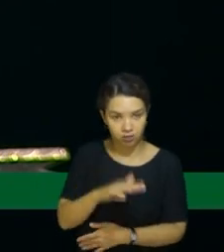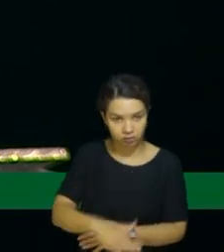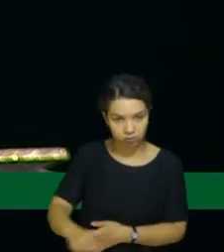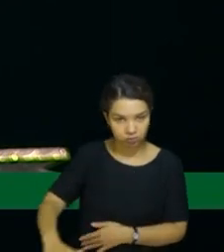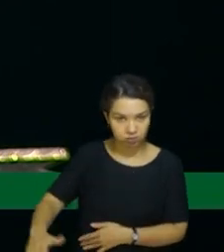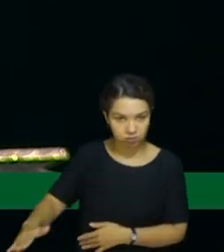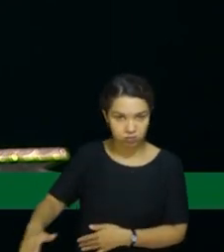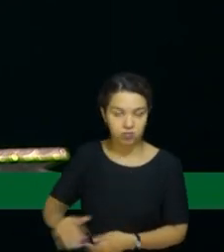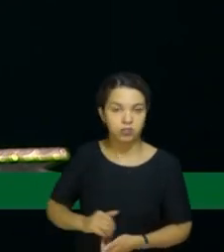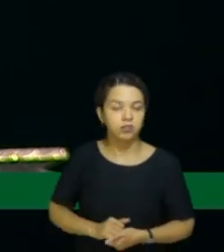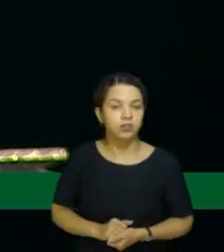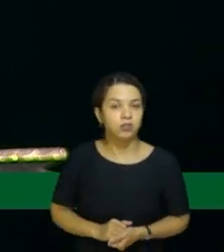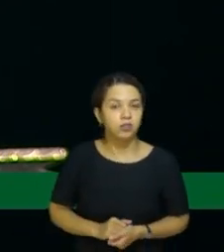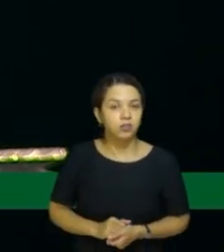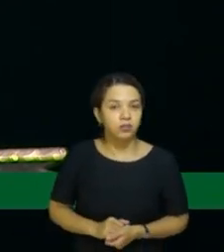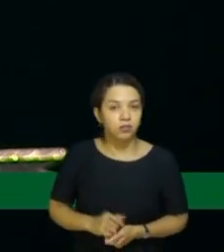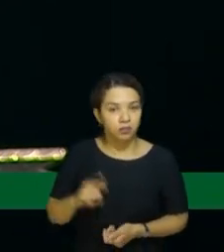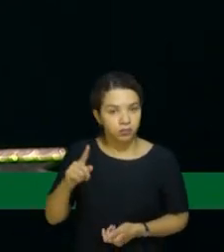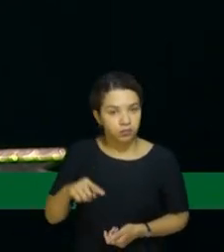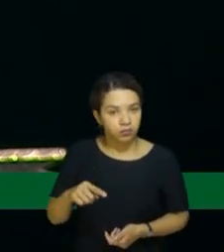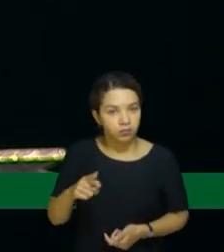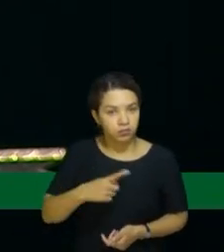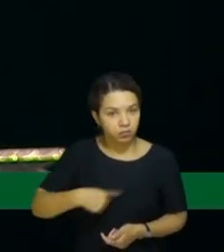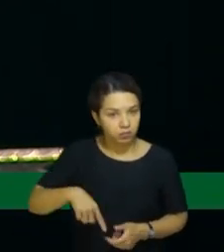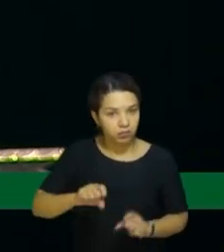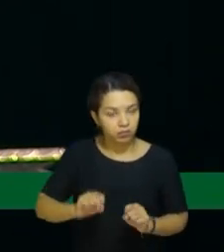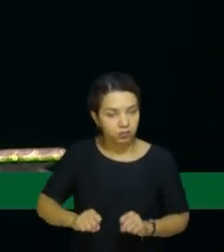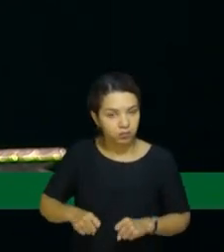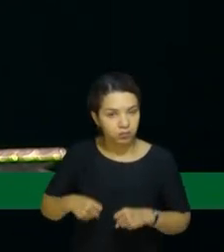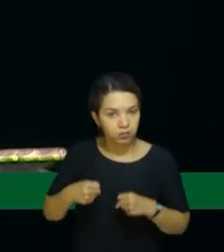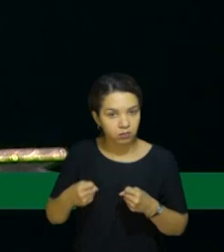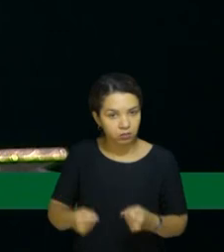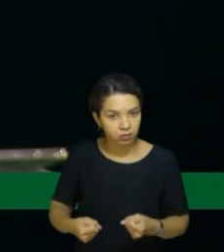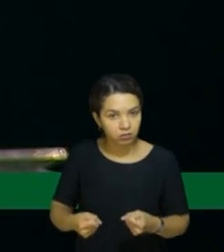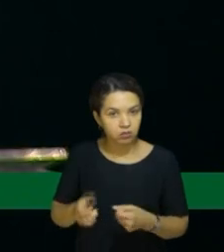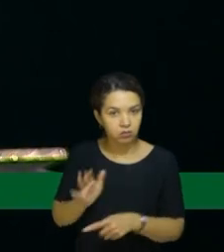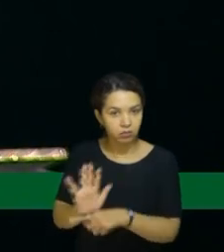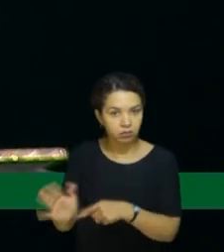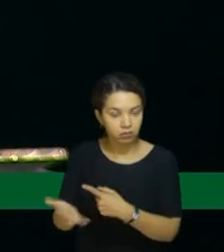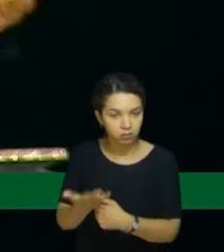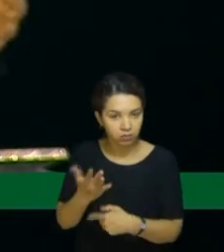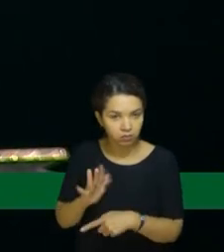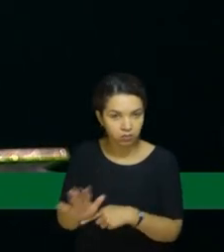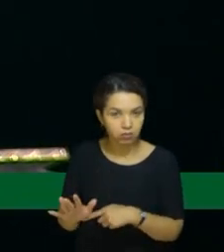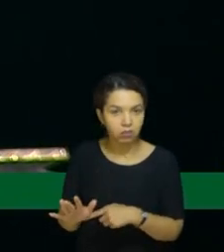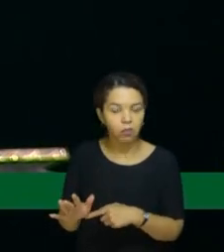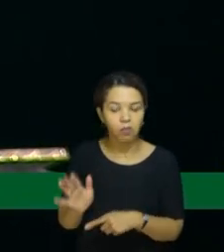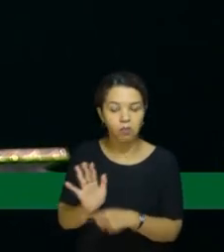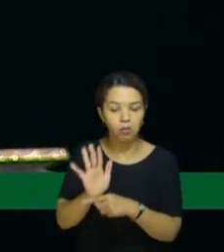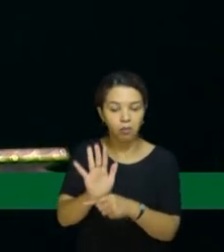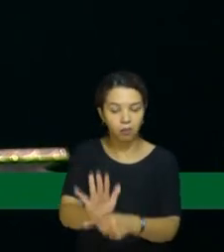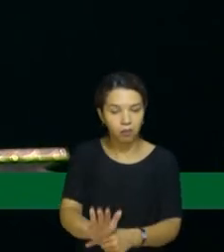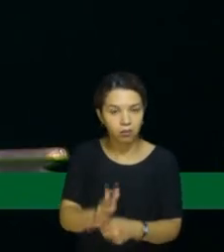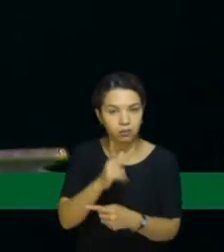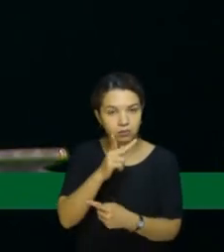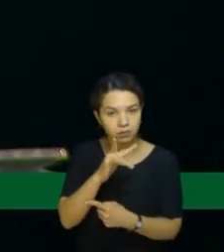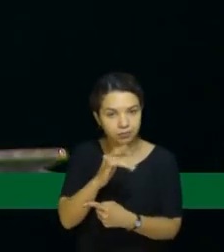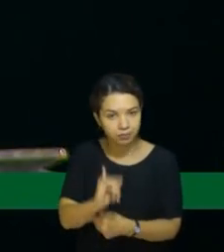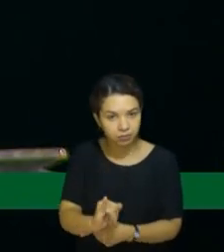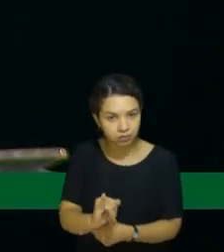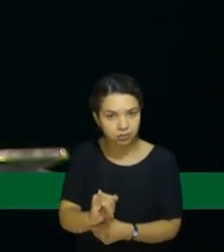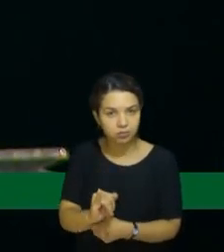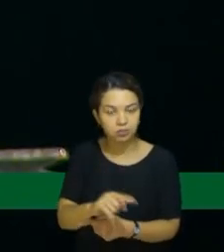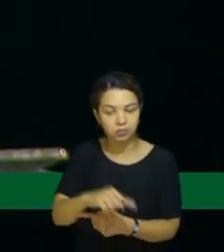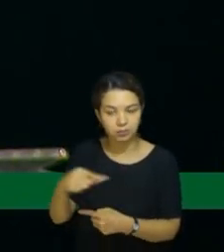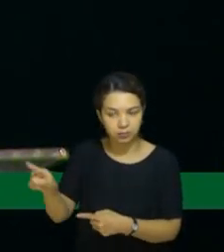é um resultado de uma ação ganha ganha ganharam os pais que voltaram ao mercado de trabalho ganharam as